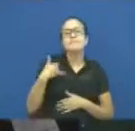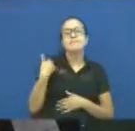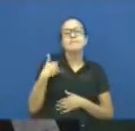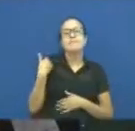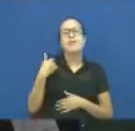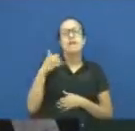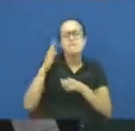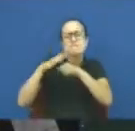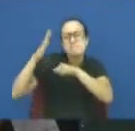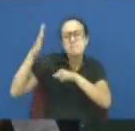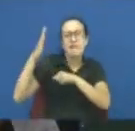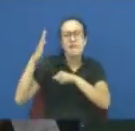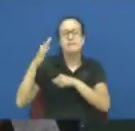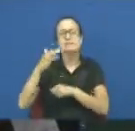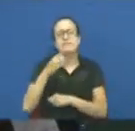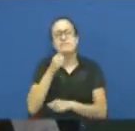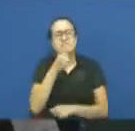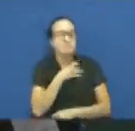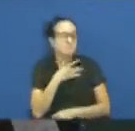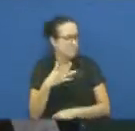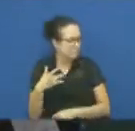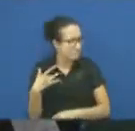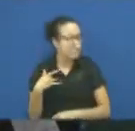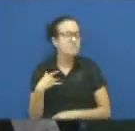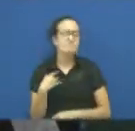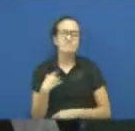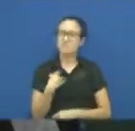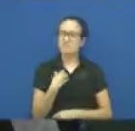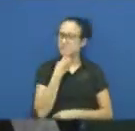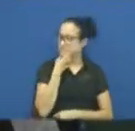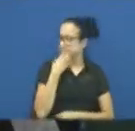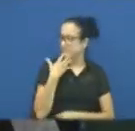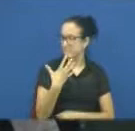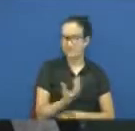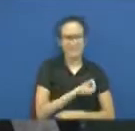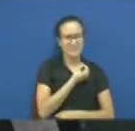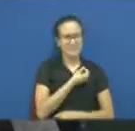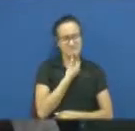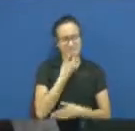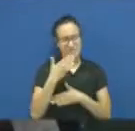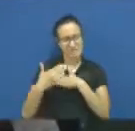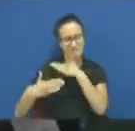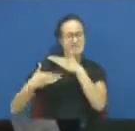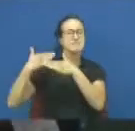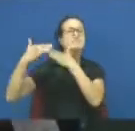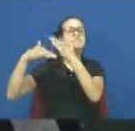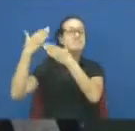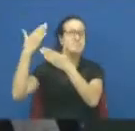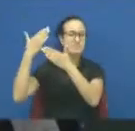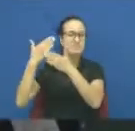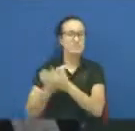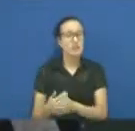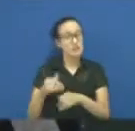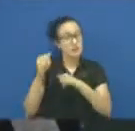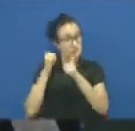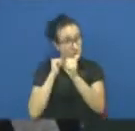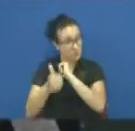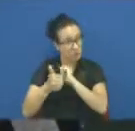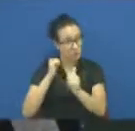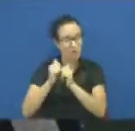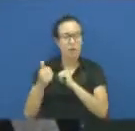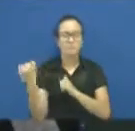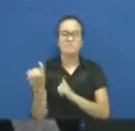como os vereadores médicos aqui bem sabem, saúde. Promoção de saúde pública. E o esporte cumpre esse papel.